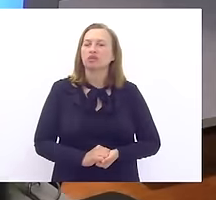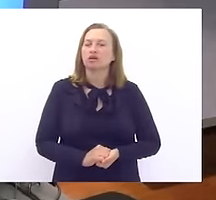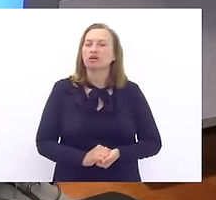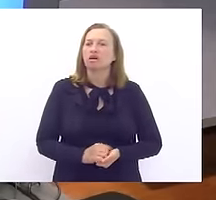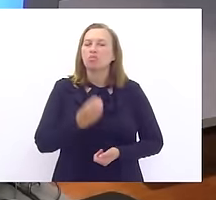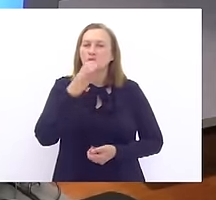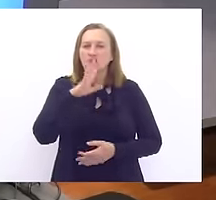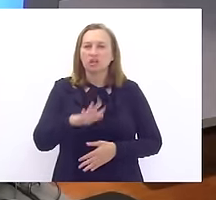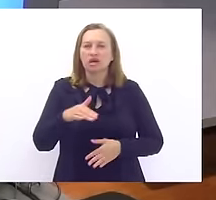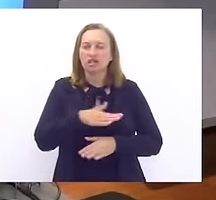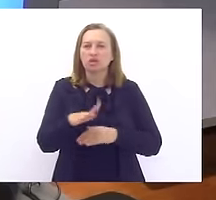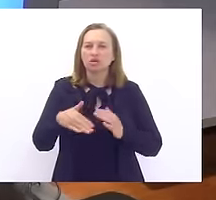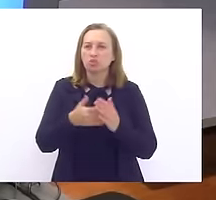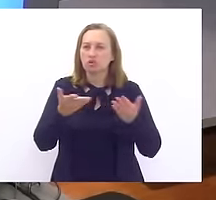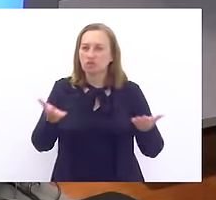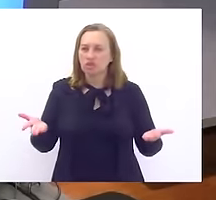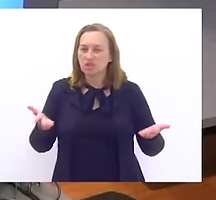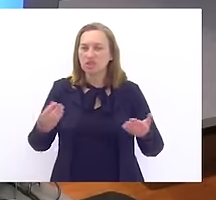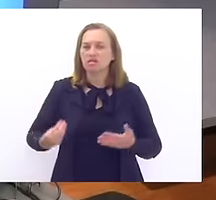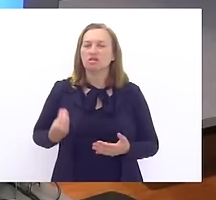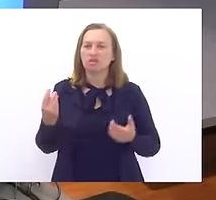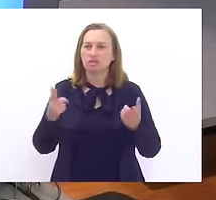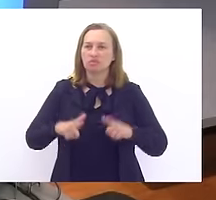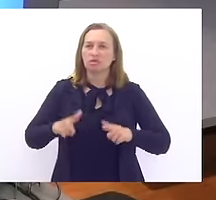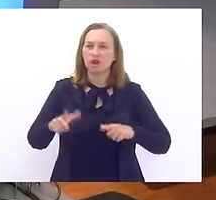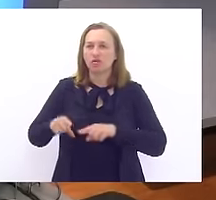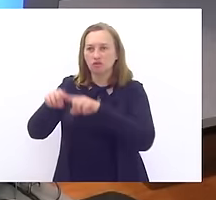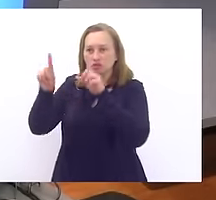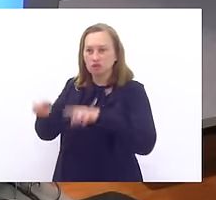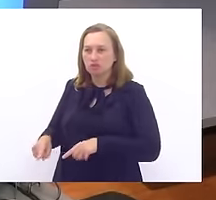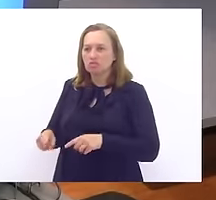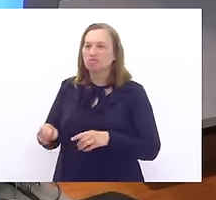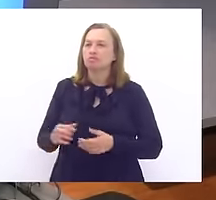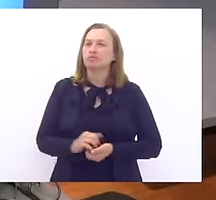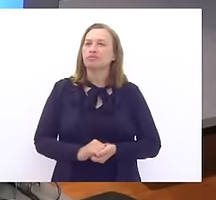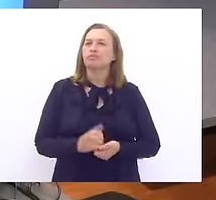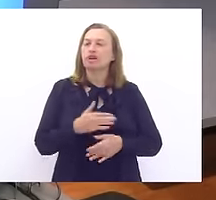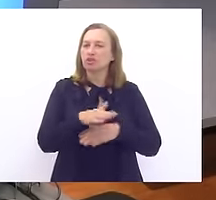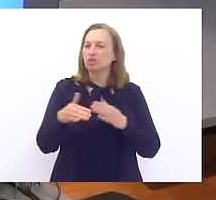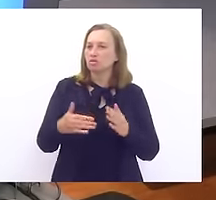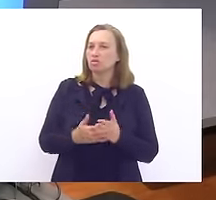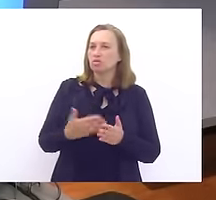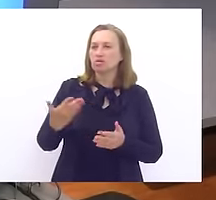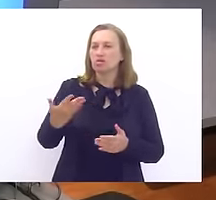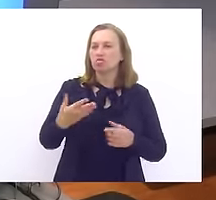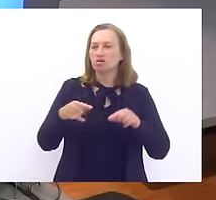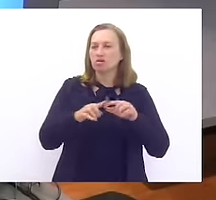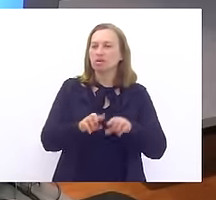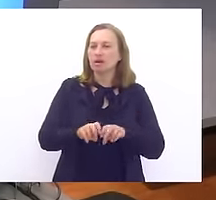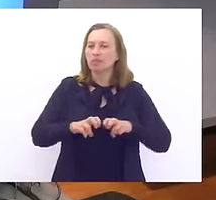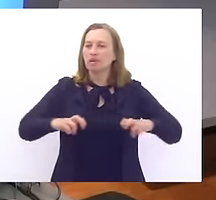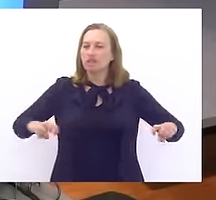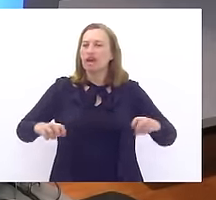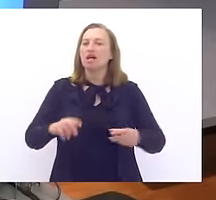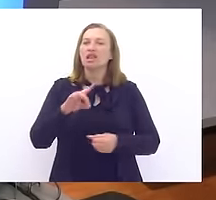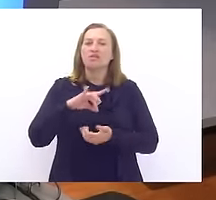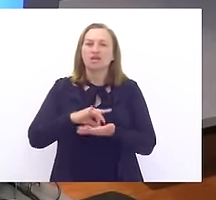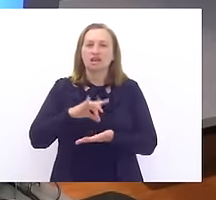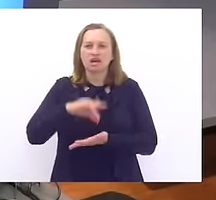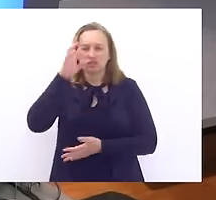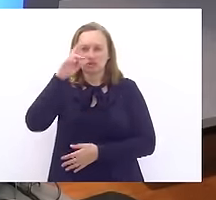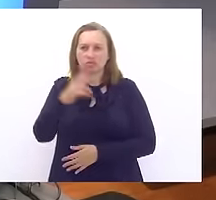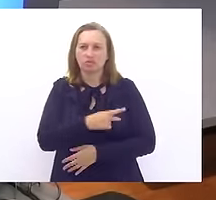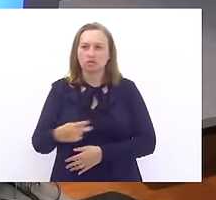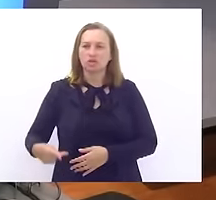Boa tarde a todas as autoridades presentes funcionários meus pais aqui que compõem a mesa na verdade o presidente